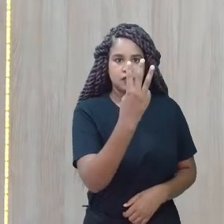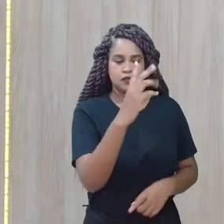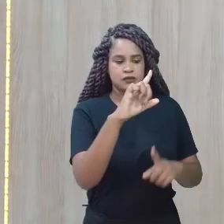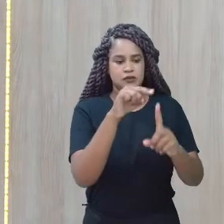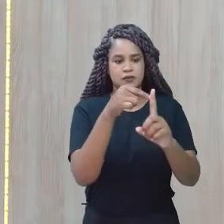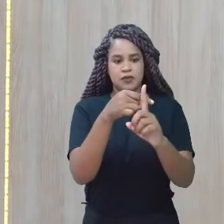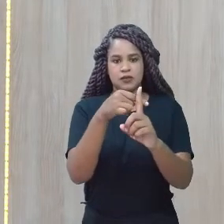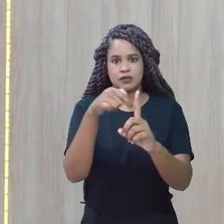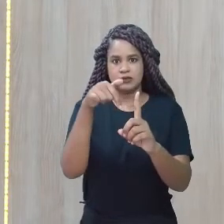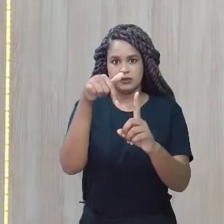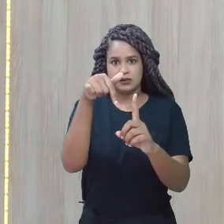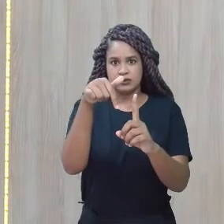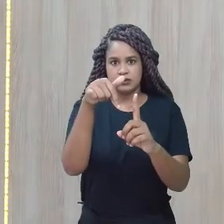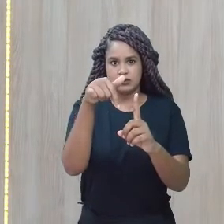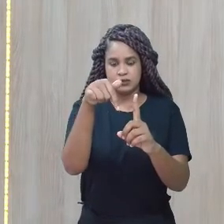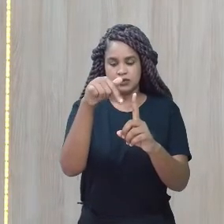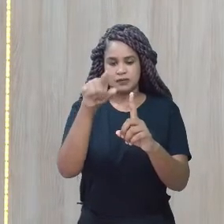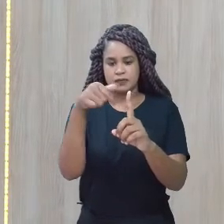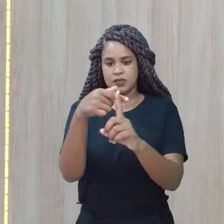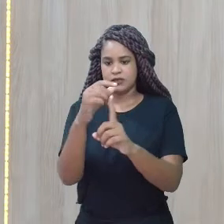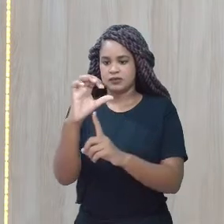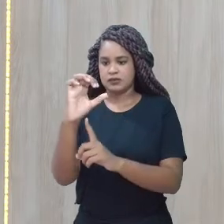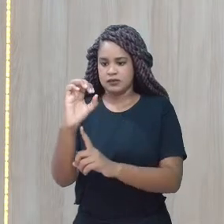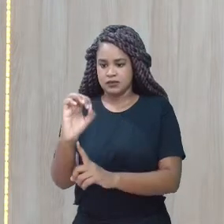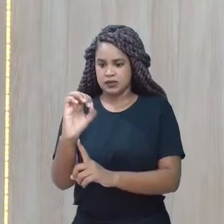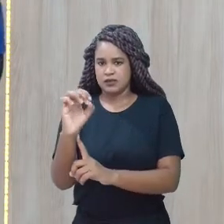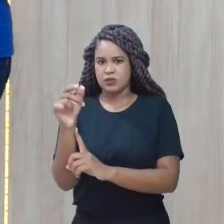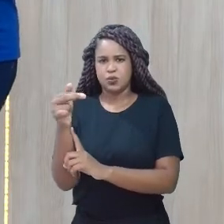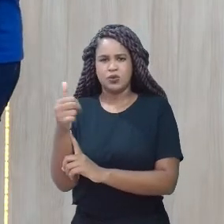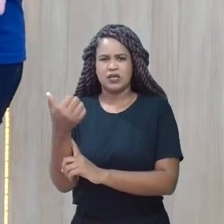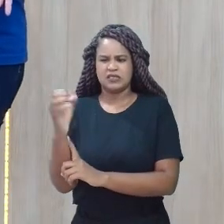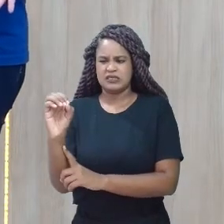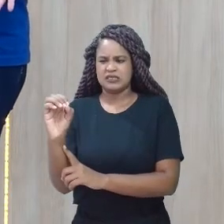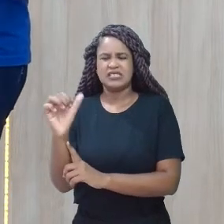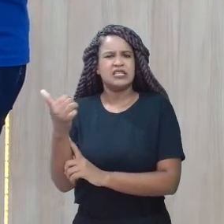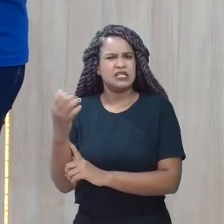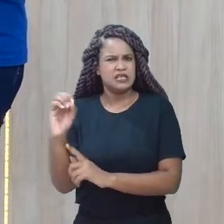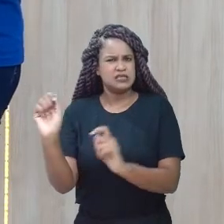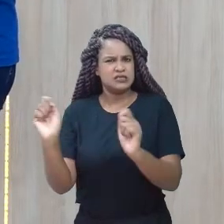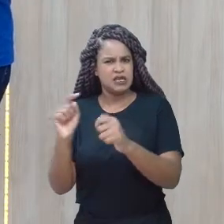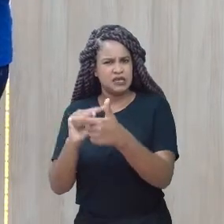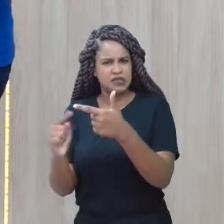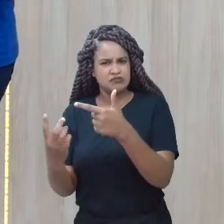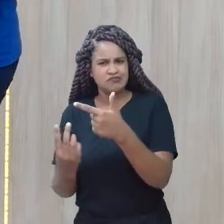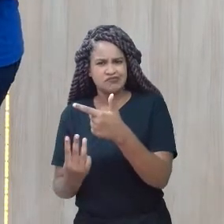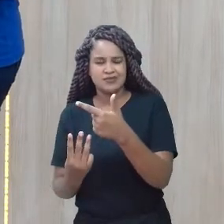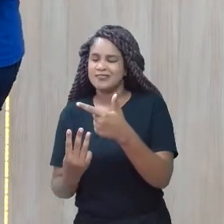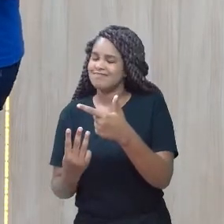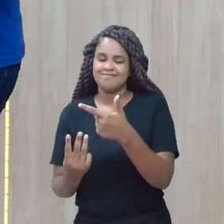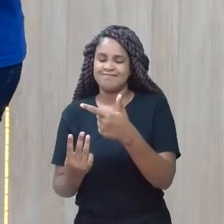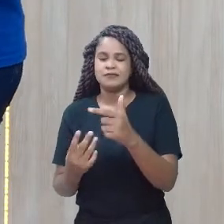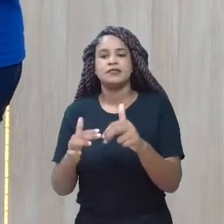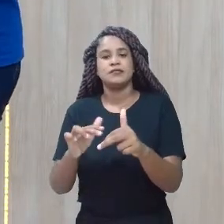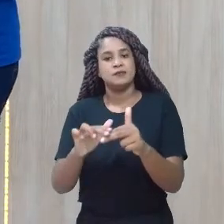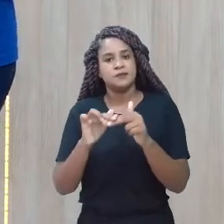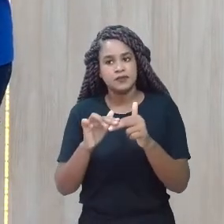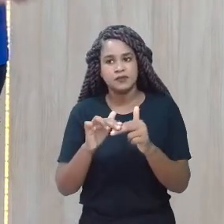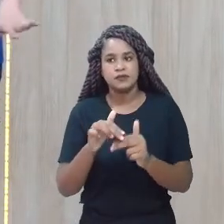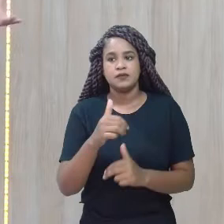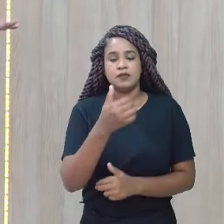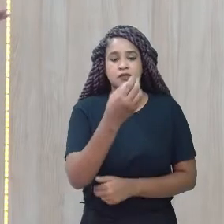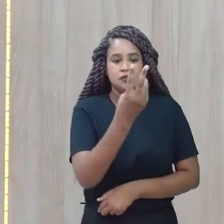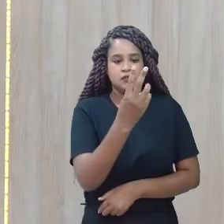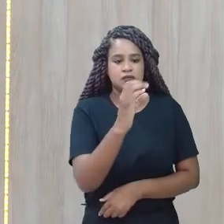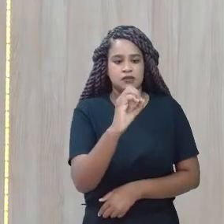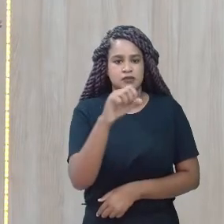7, a soma vai dar 10, ó. 10 não dá para dividir, né, por 3. Então, o número 307 também